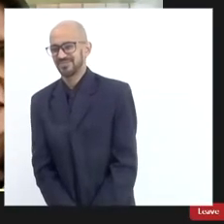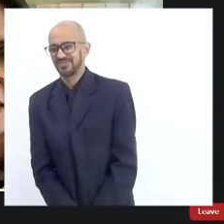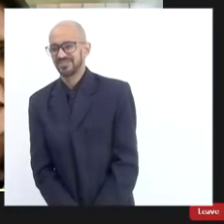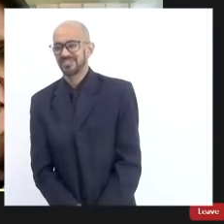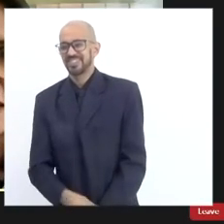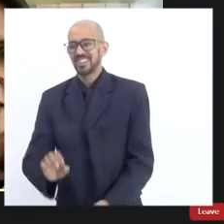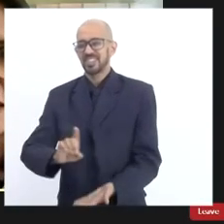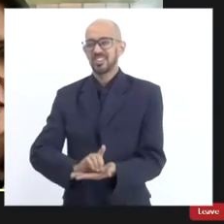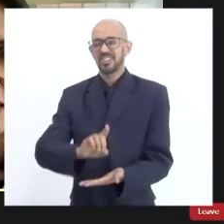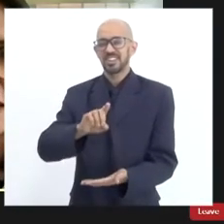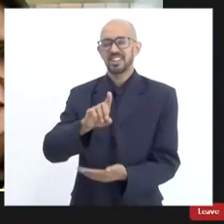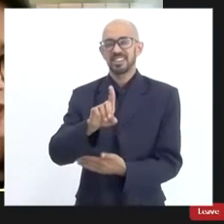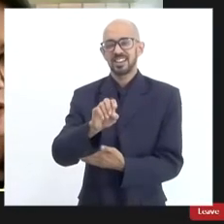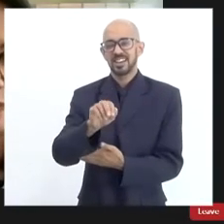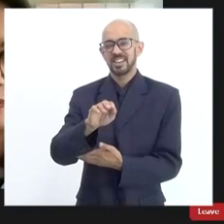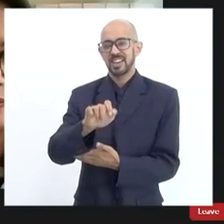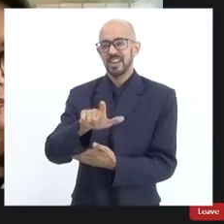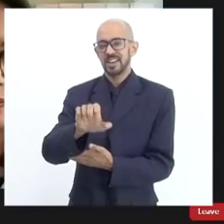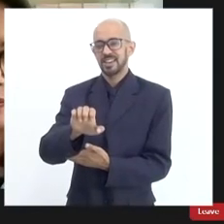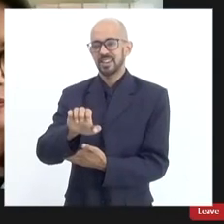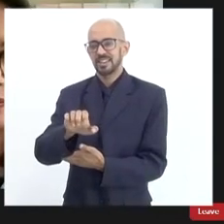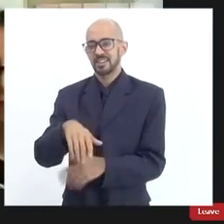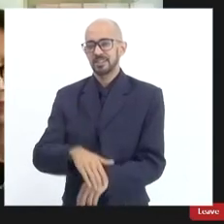Doutora Daniele.